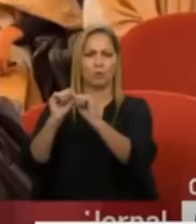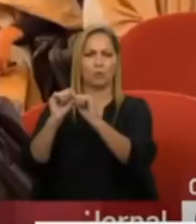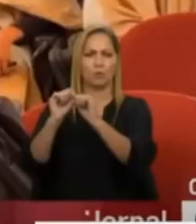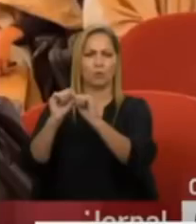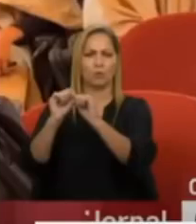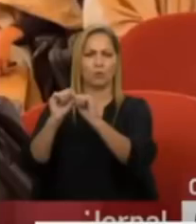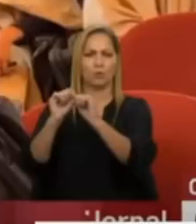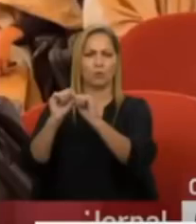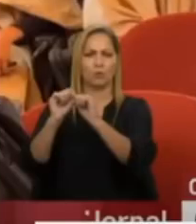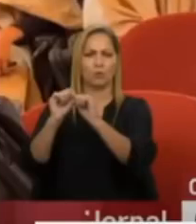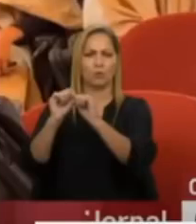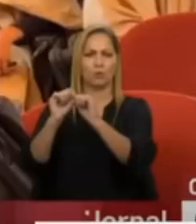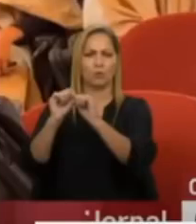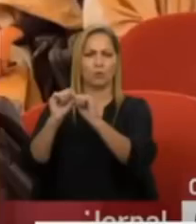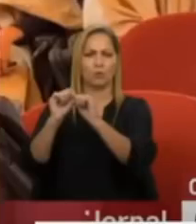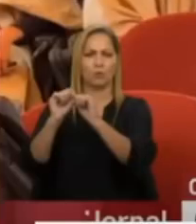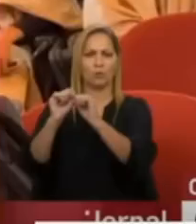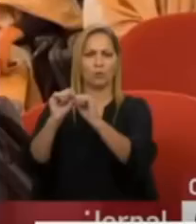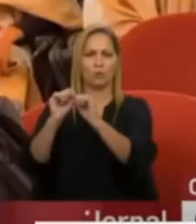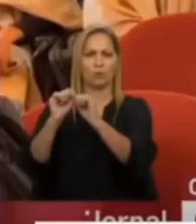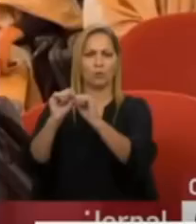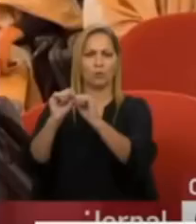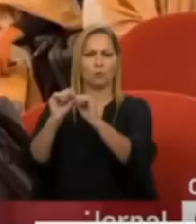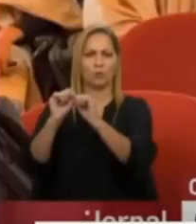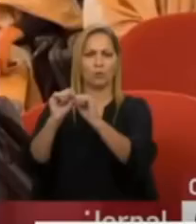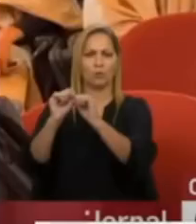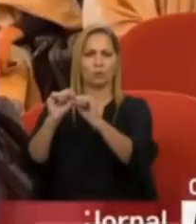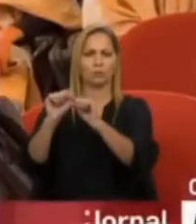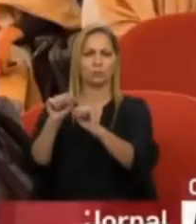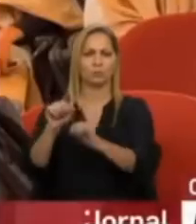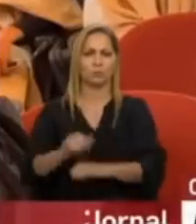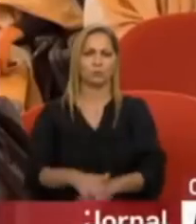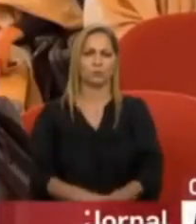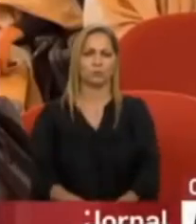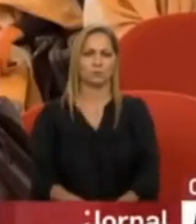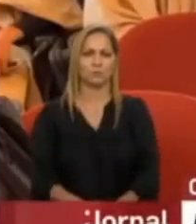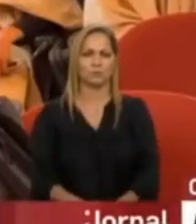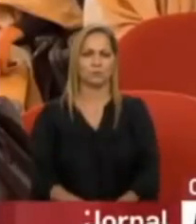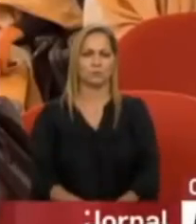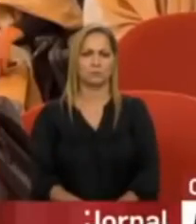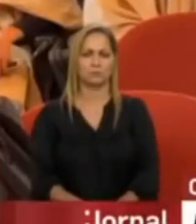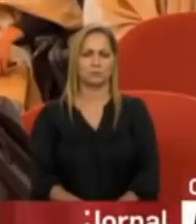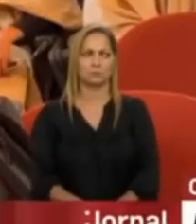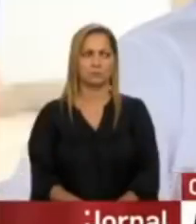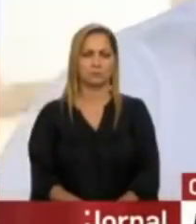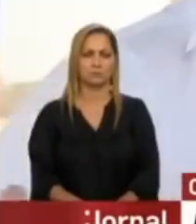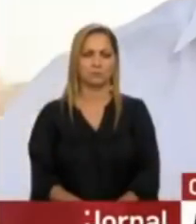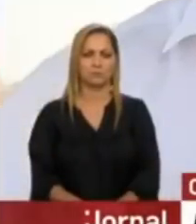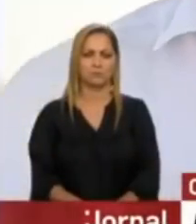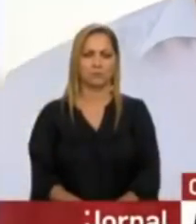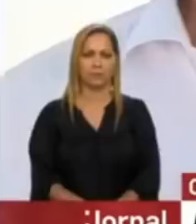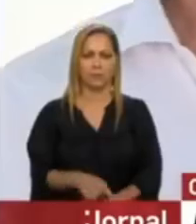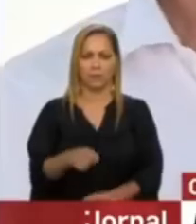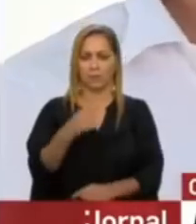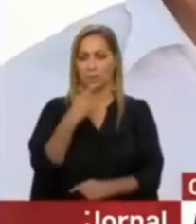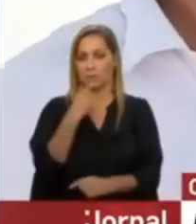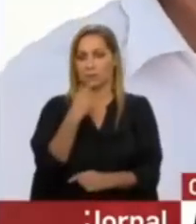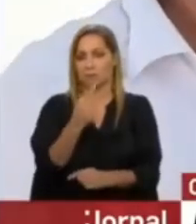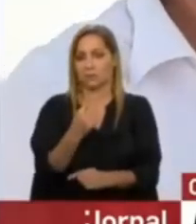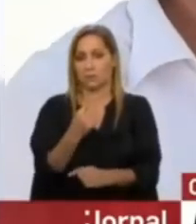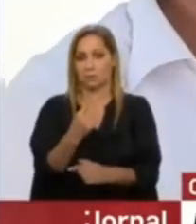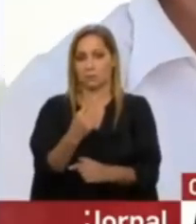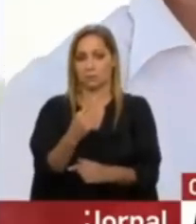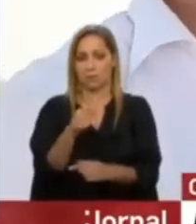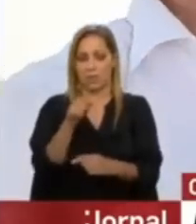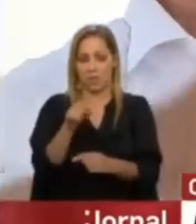mais cáustico na forma como se expressa. Isto é inadmissível, ainda para mais na sua terra. Foi-lhes dito num dado momento,